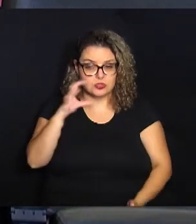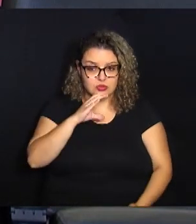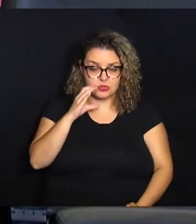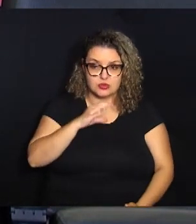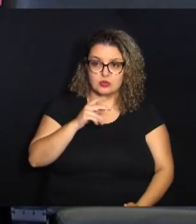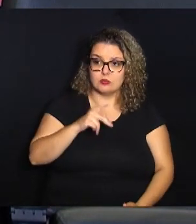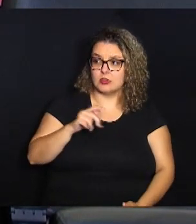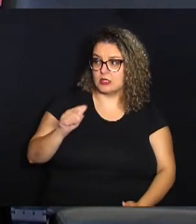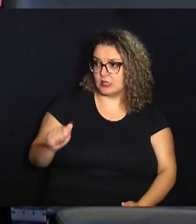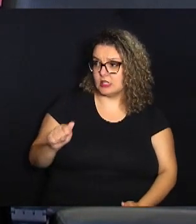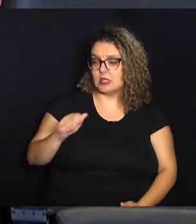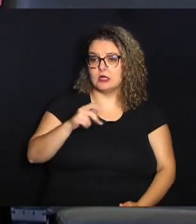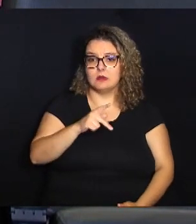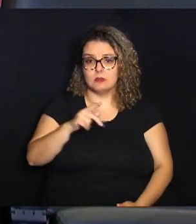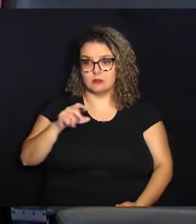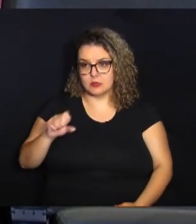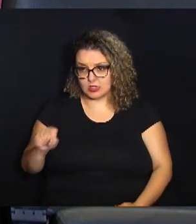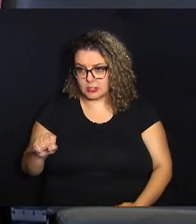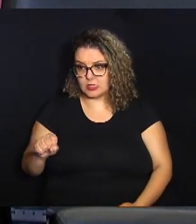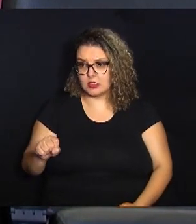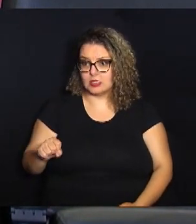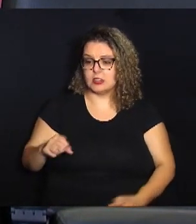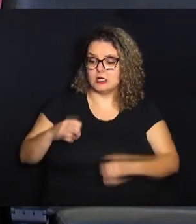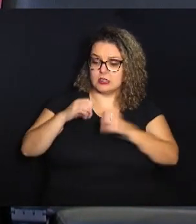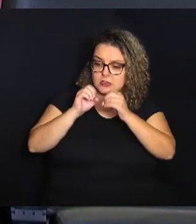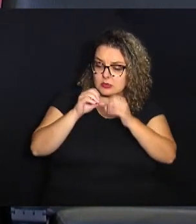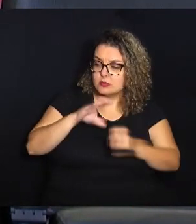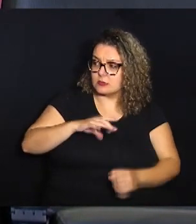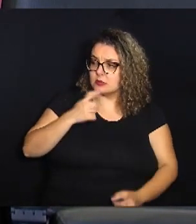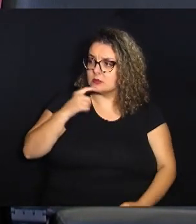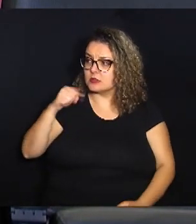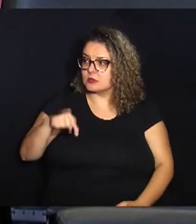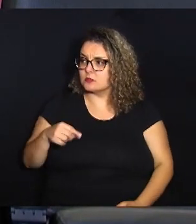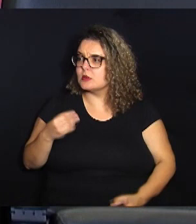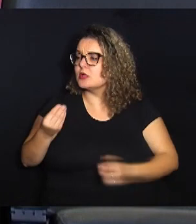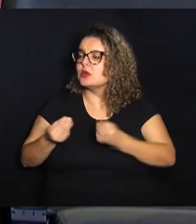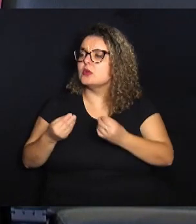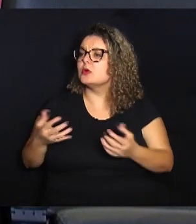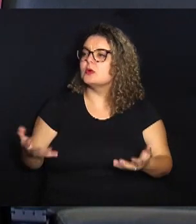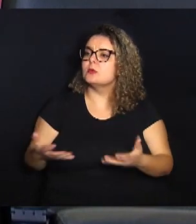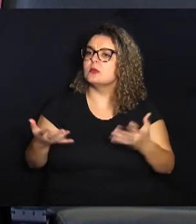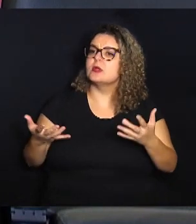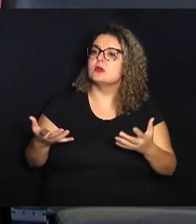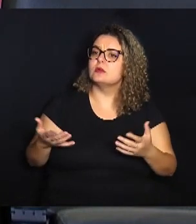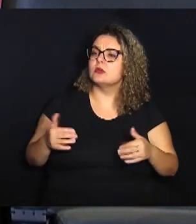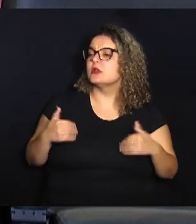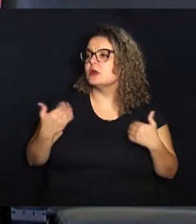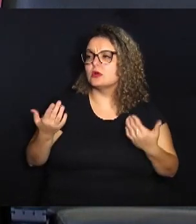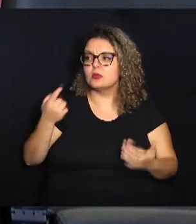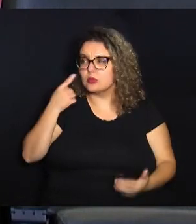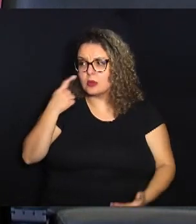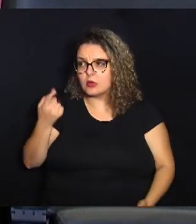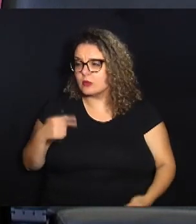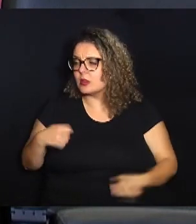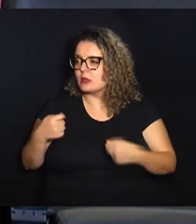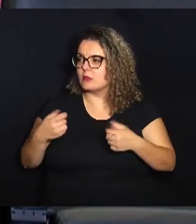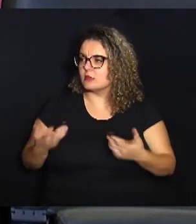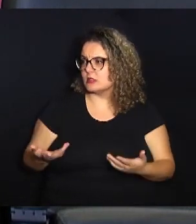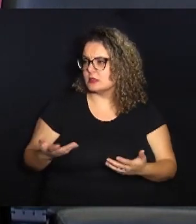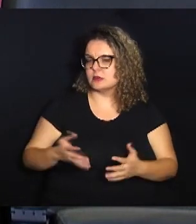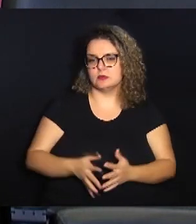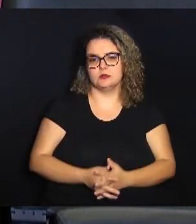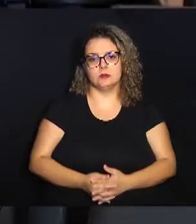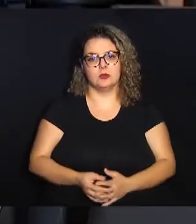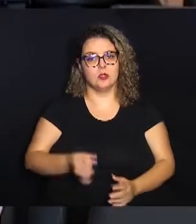laboratórios públicos aqui do município de Campinas. Como é que é essa iniciativa e qual que é essa necessidade?